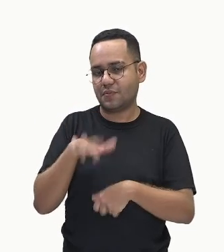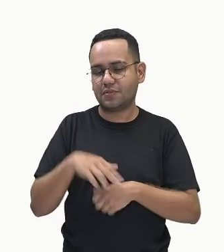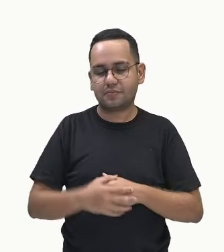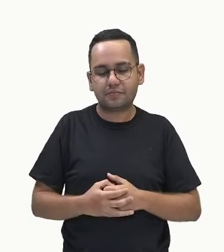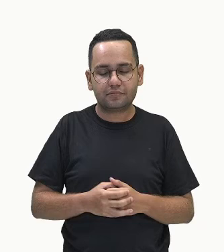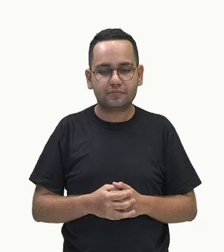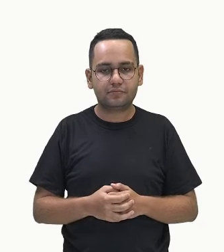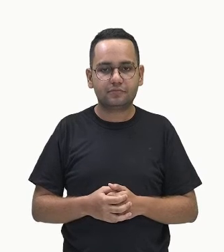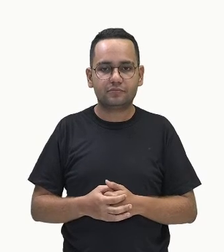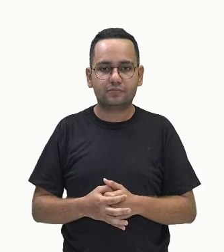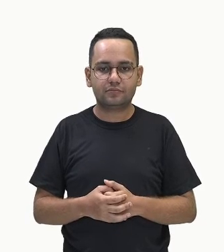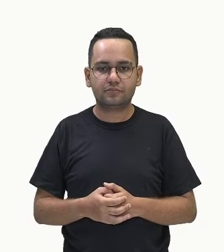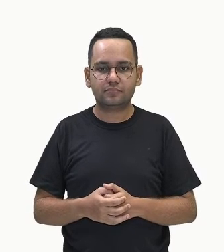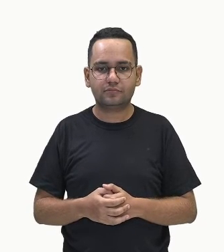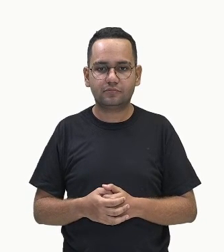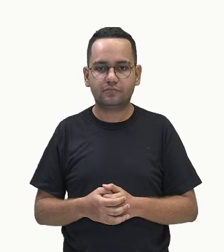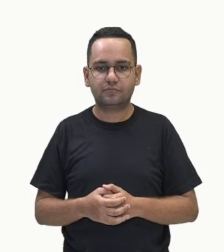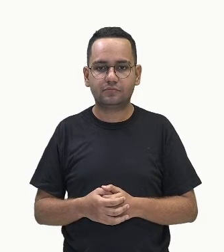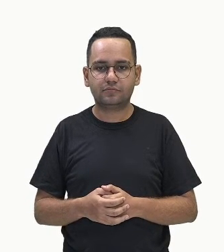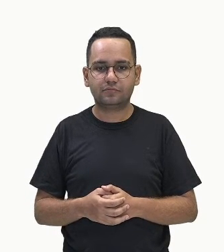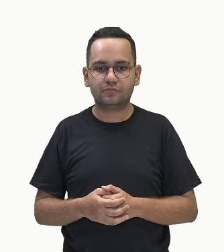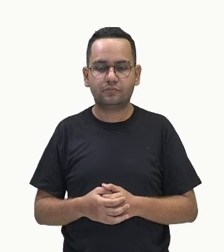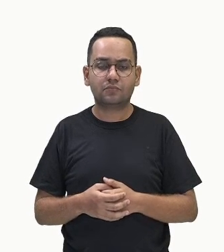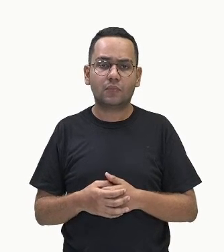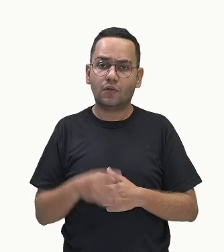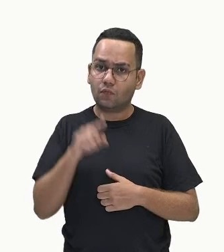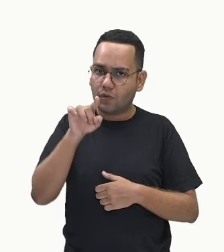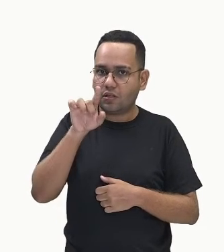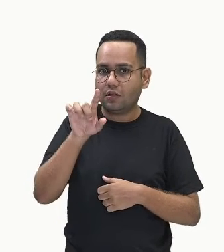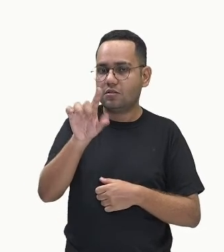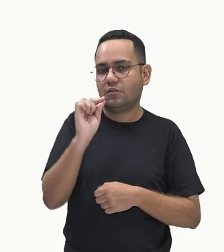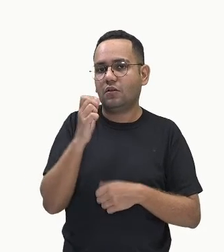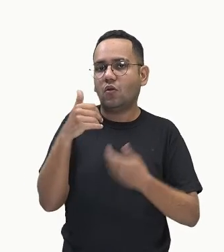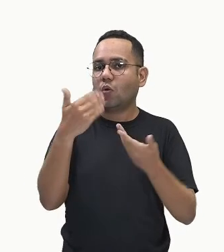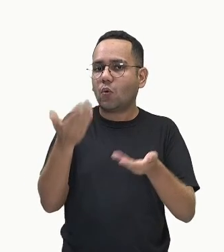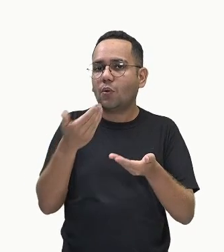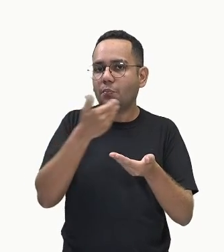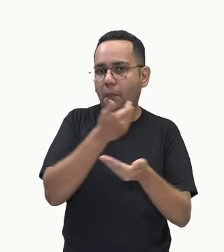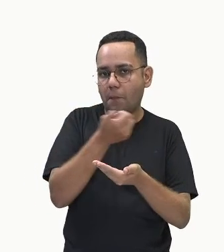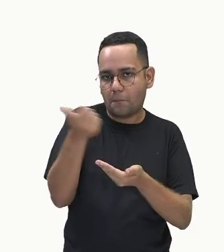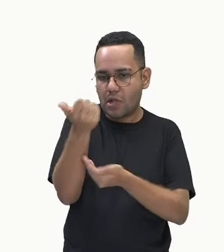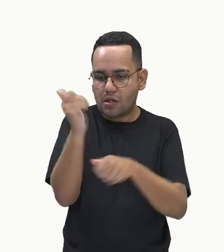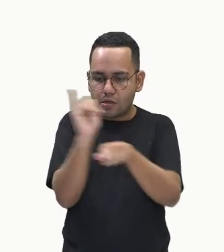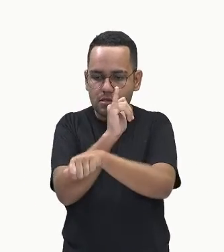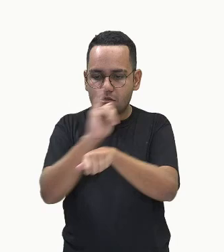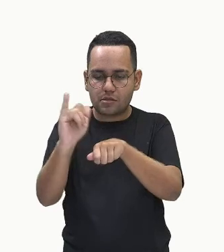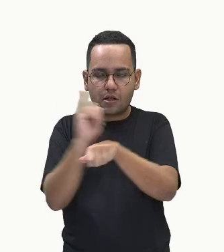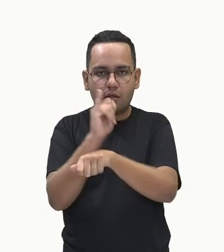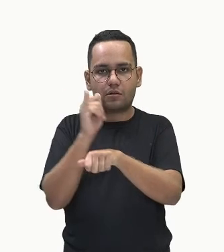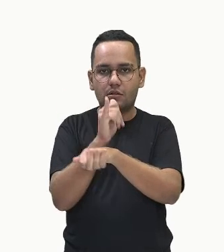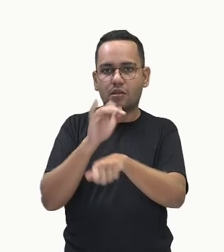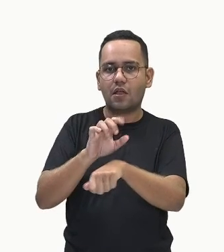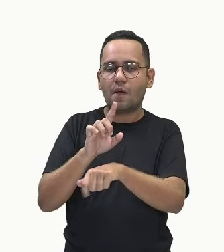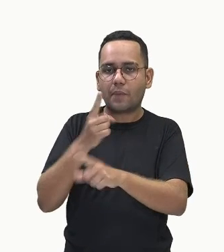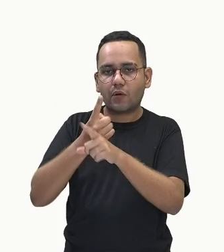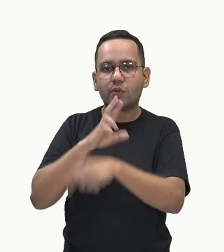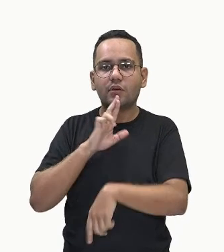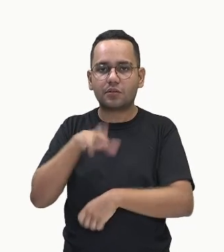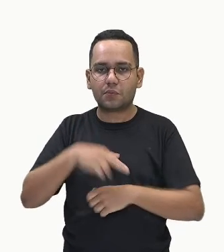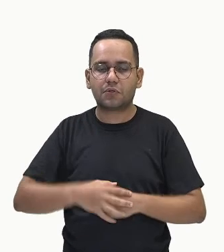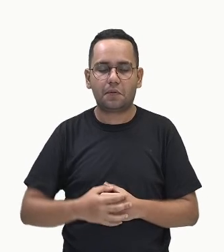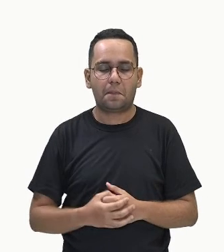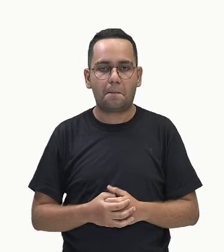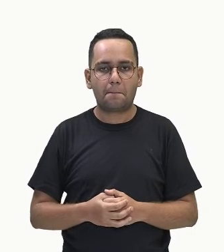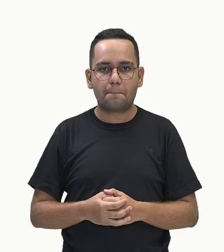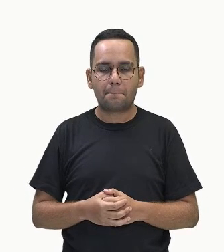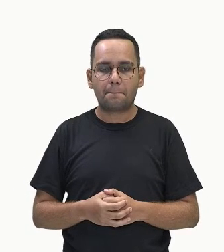certo? Então, você verifica aí qual é a melhor maneira de você resolver a mesma expressão, tá